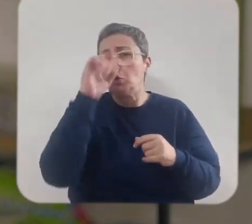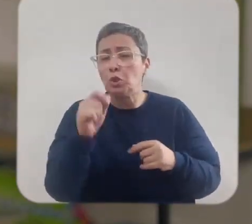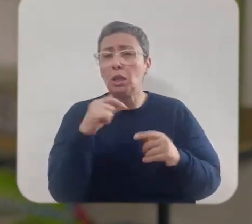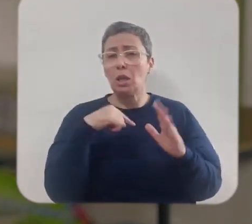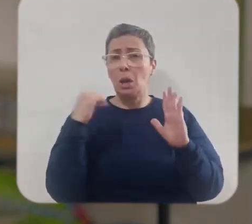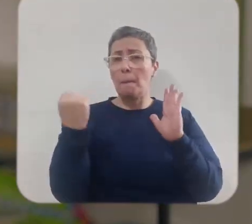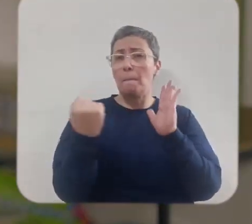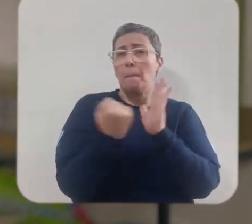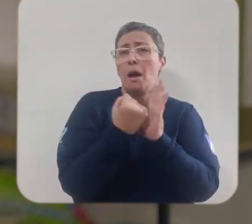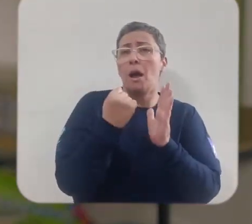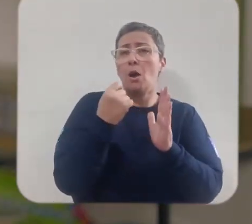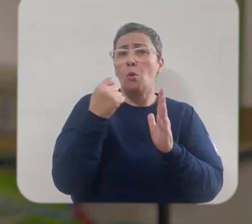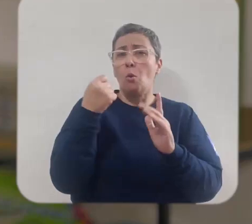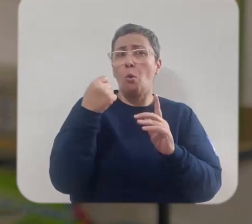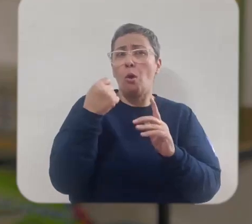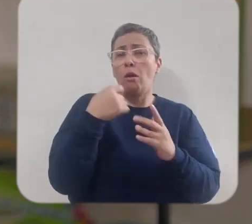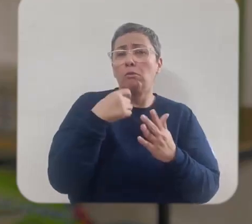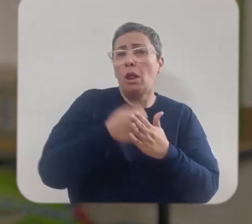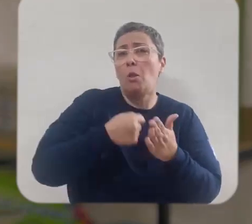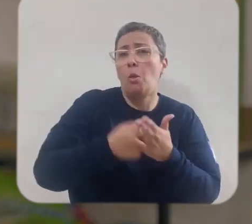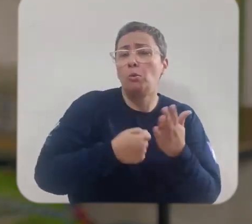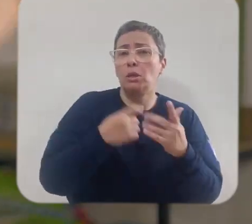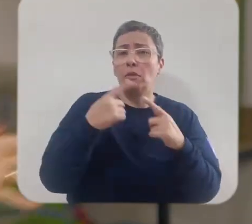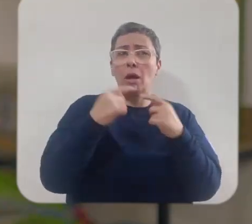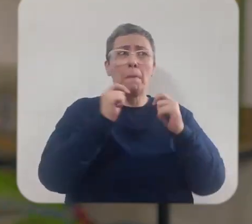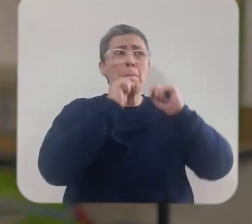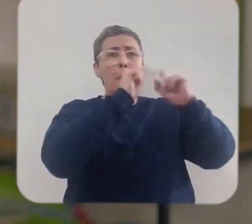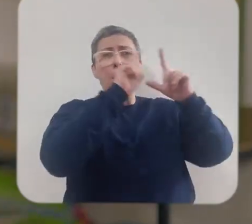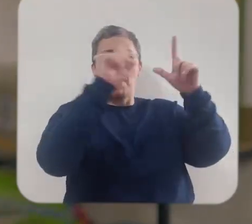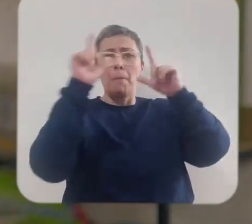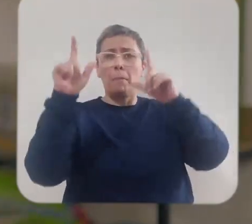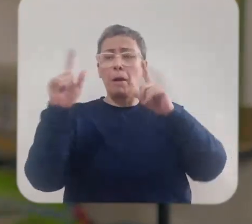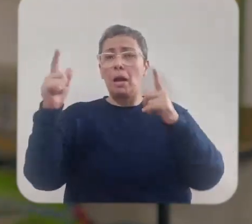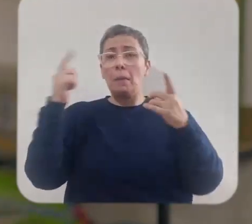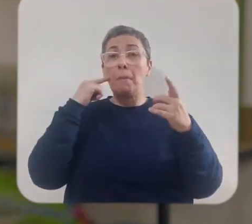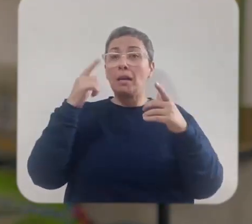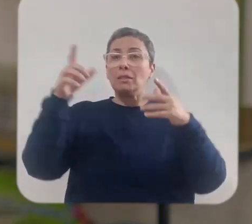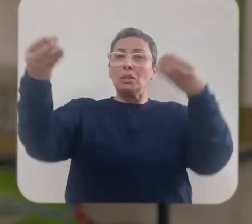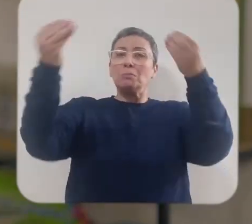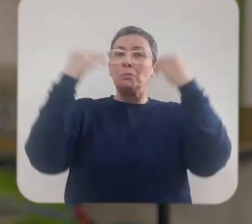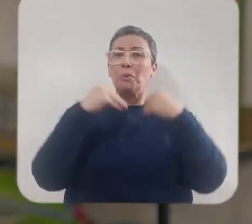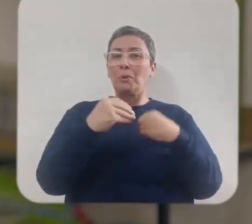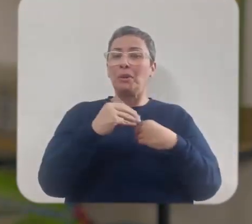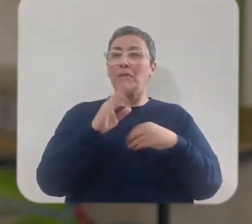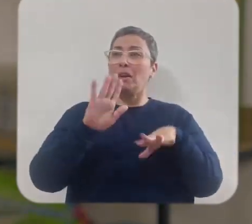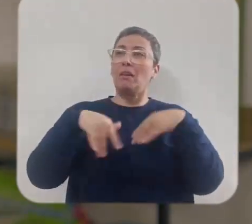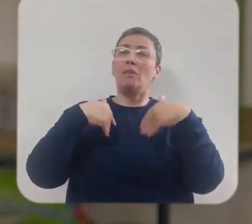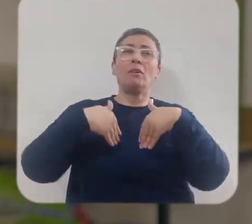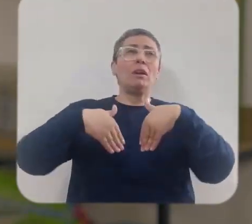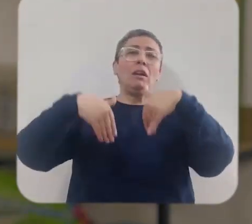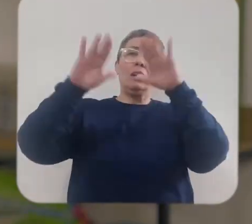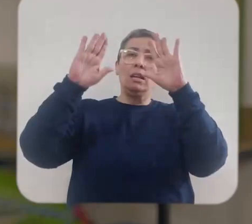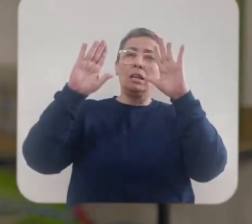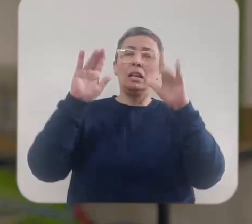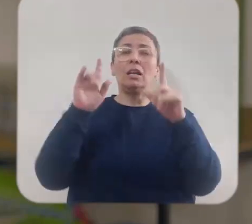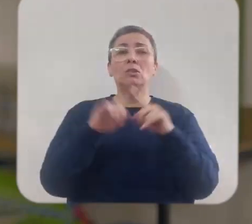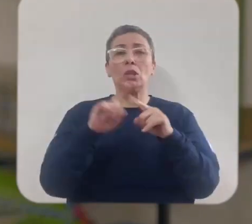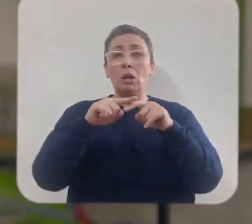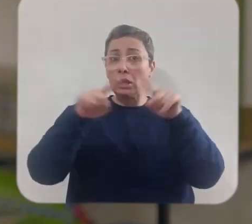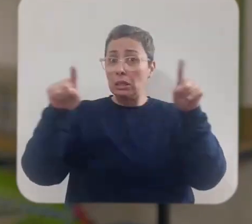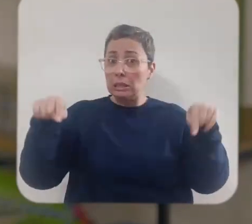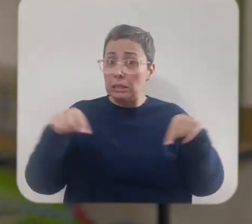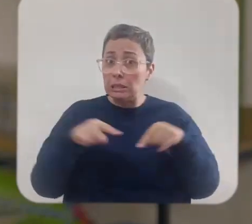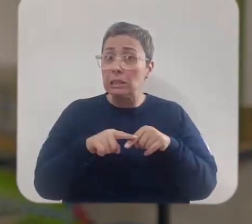data, um marco de luta, e aí a gente coloca um monte de cartolina e acaba não retirando. E aquilo, né,